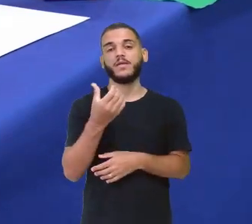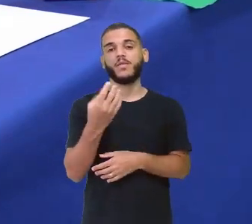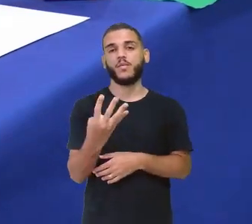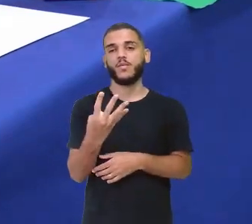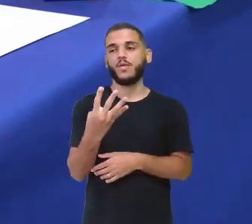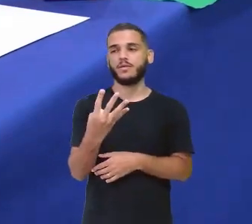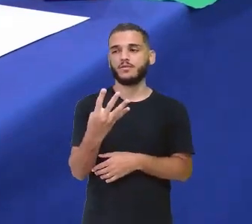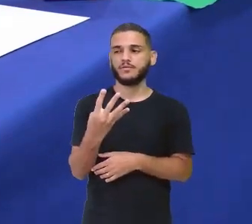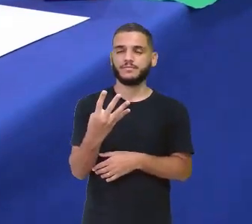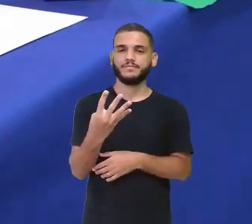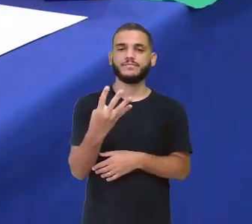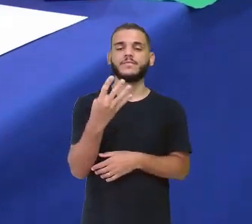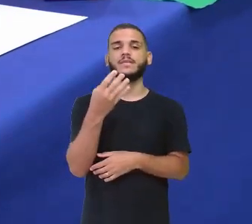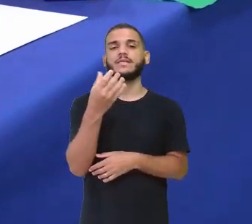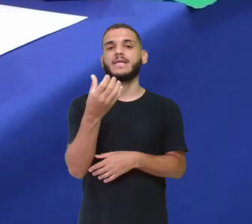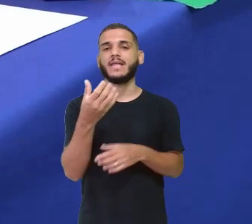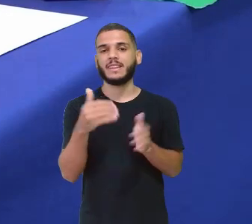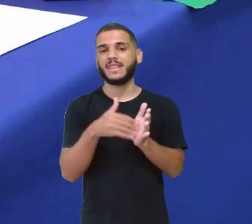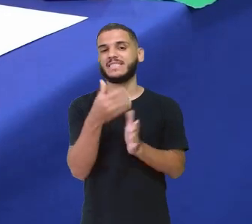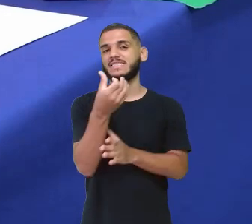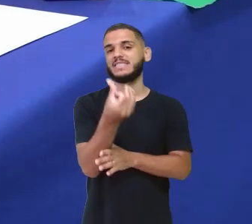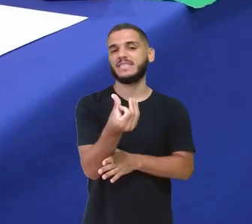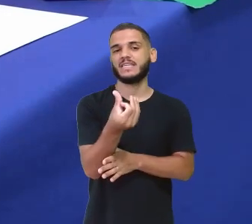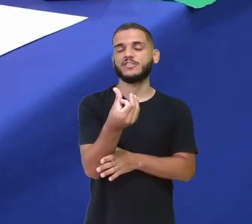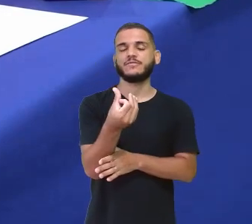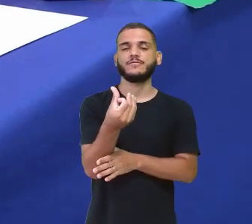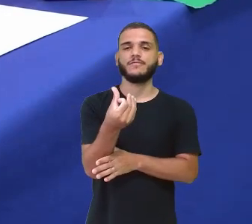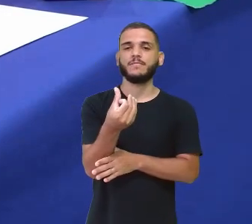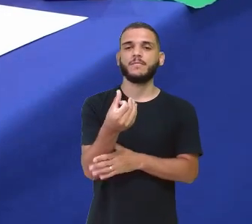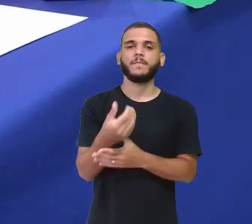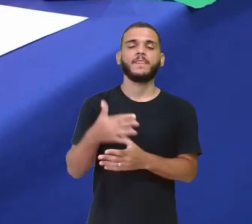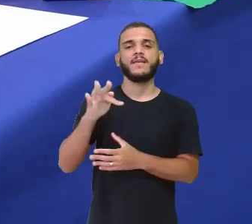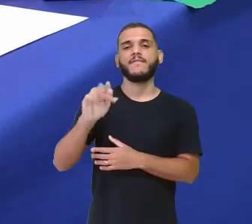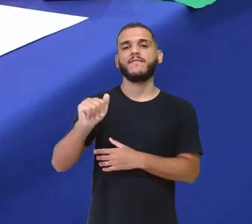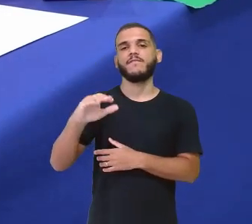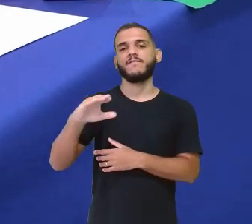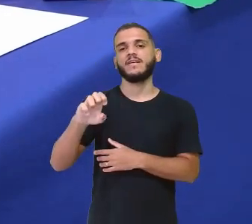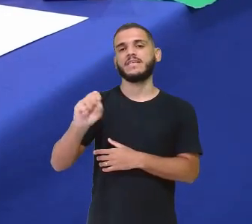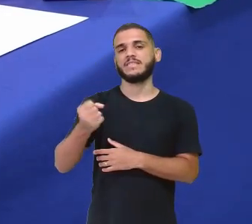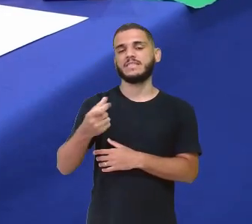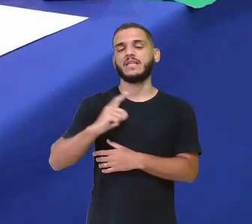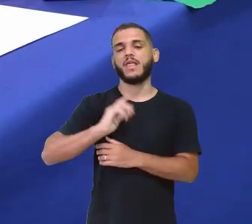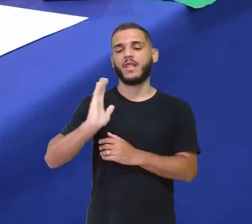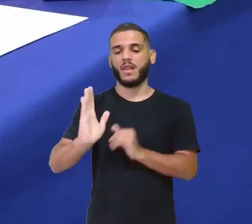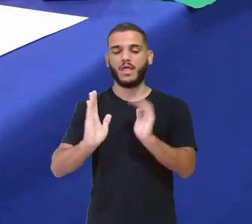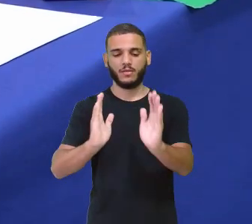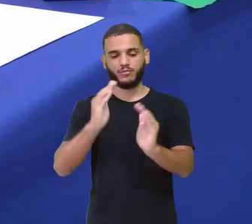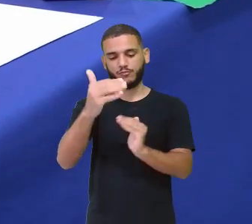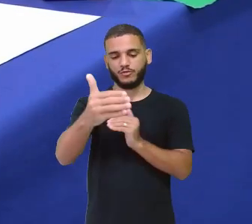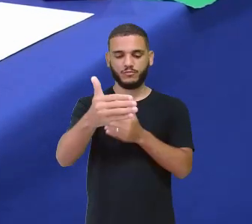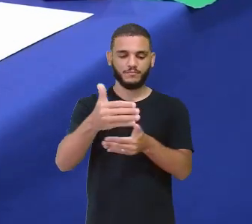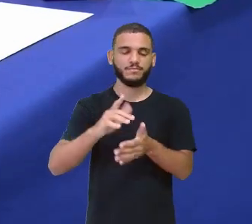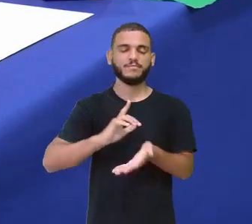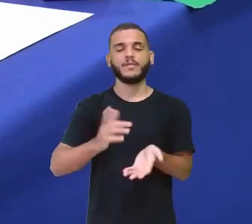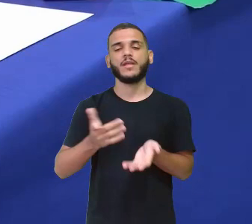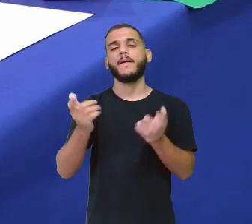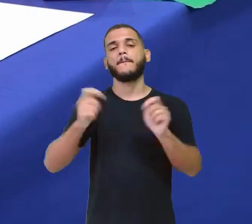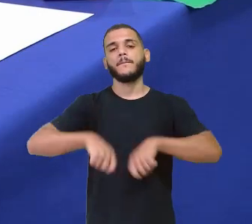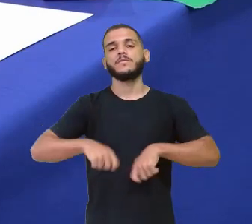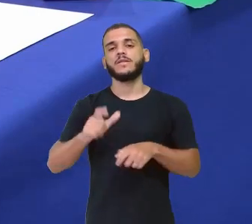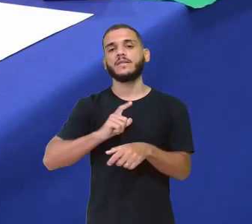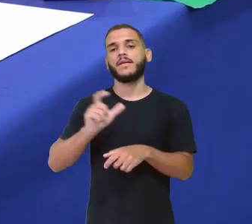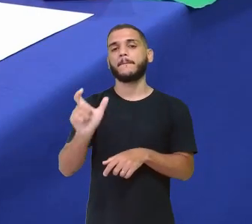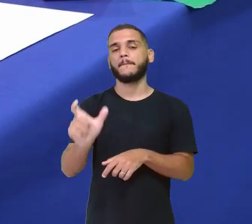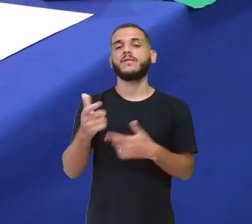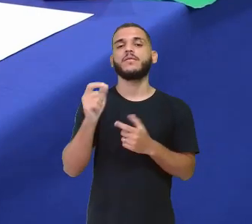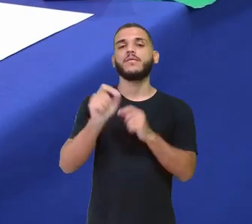2, 3, 4, 5, 6. 6 faces retangulares, porque o paralelepípedo ele pode ter todas as